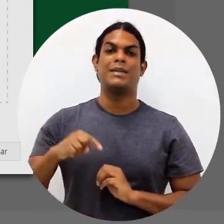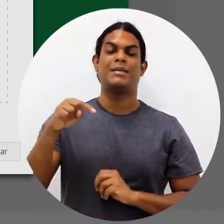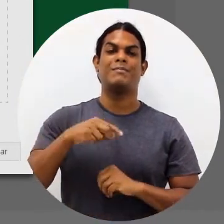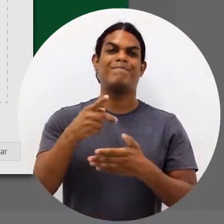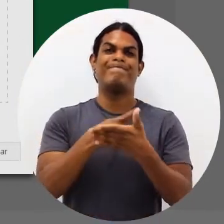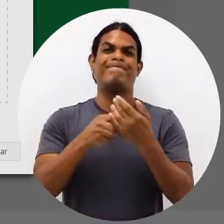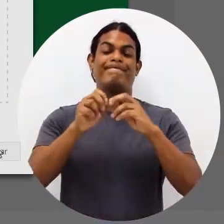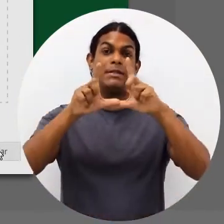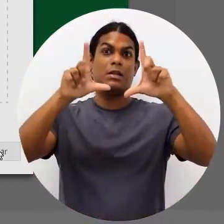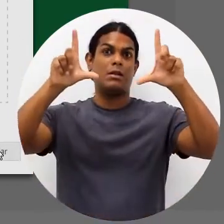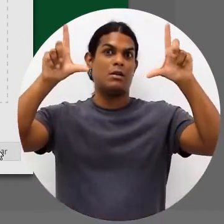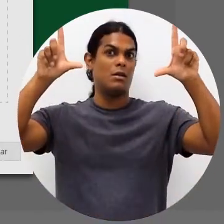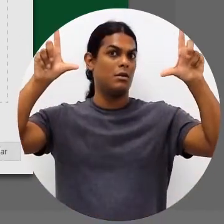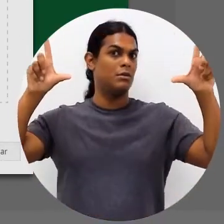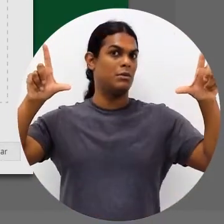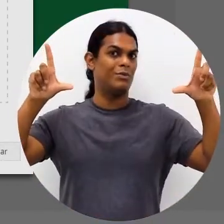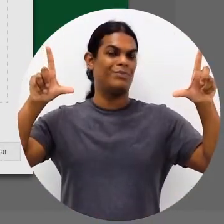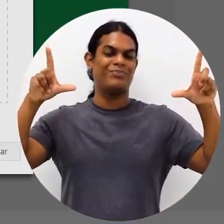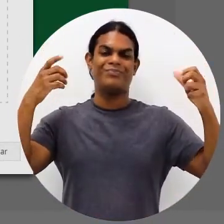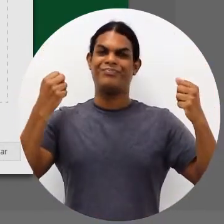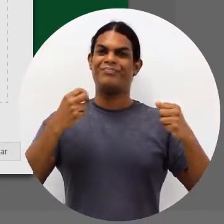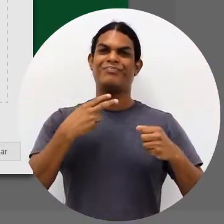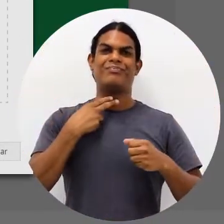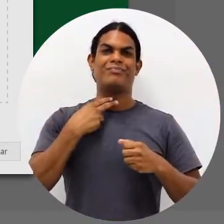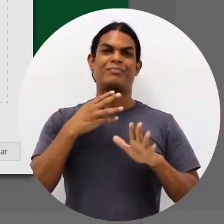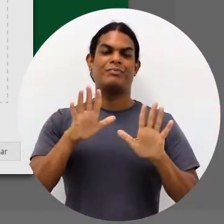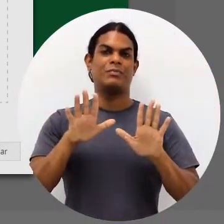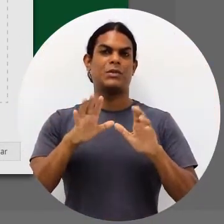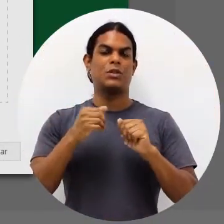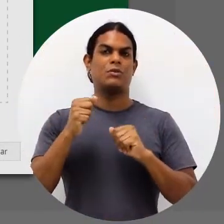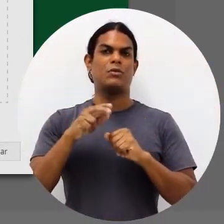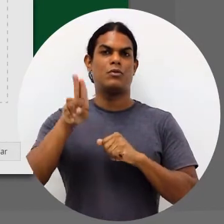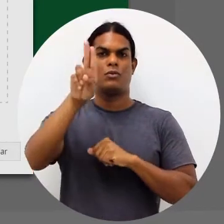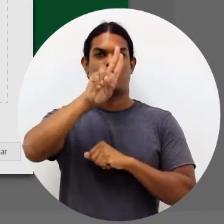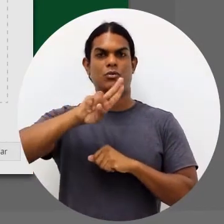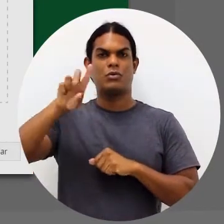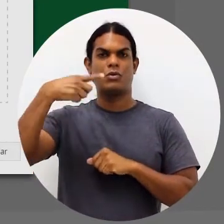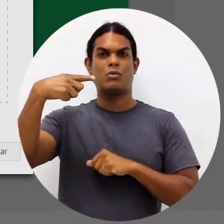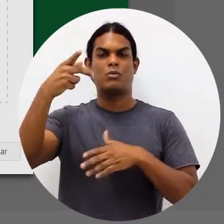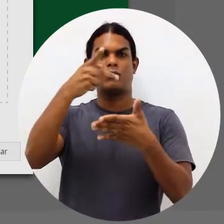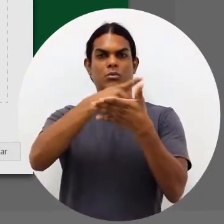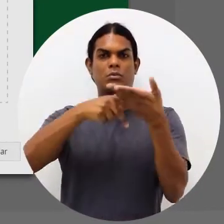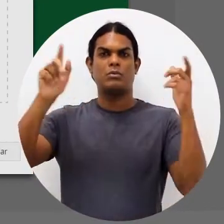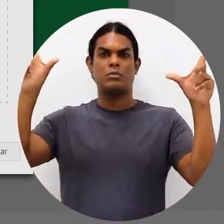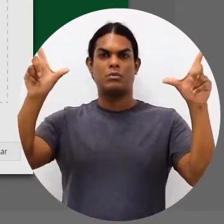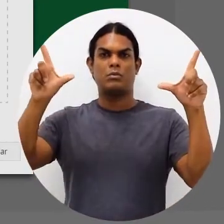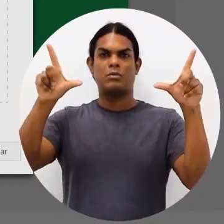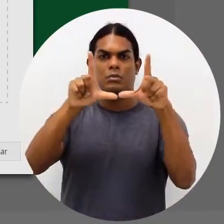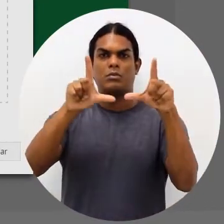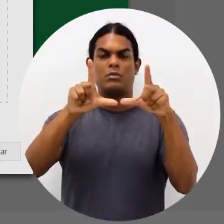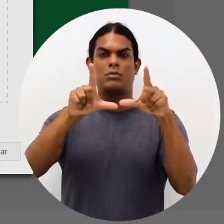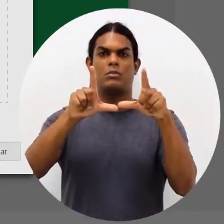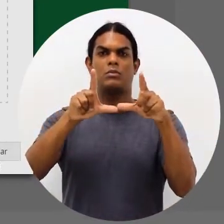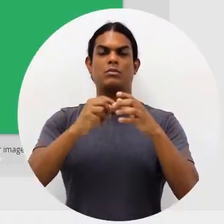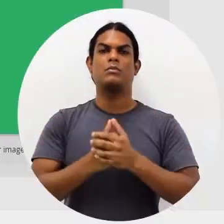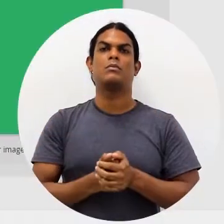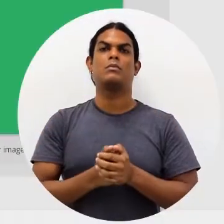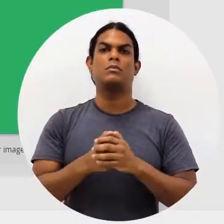esse aqui como a imagem está um pouco grande, ele não vai. Então, vou procurar uma outra imagem aqui. E aí a gente pega uma imagem menorzinha